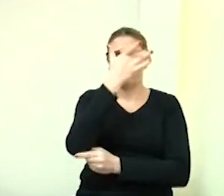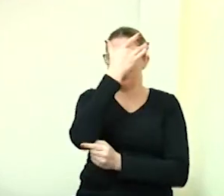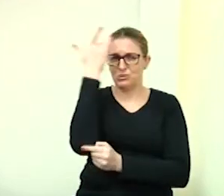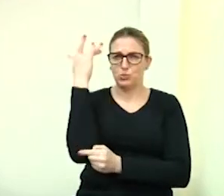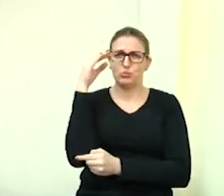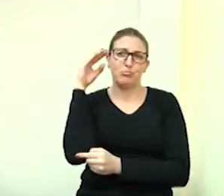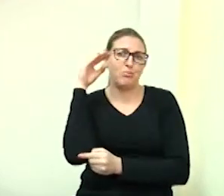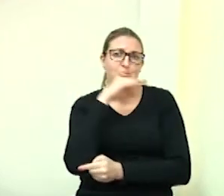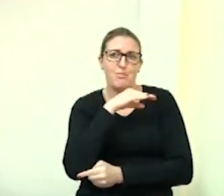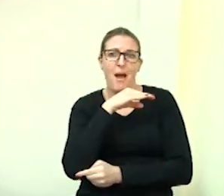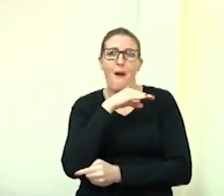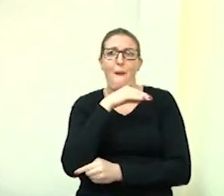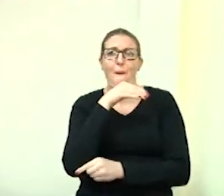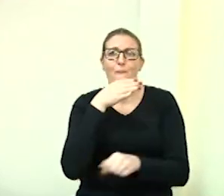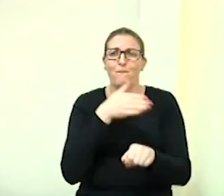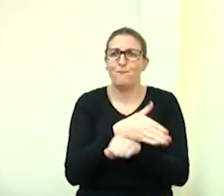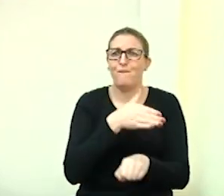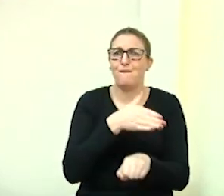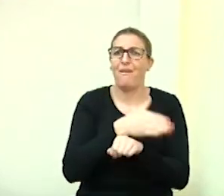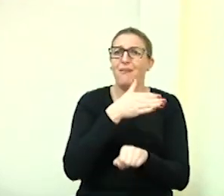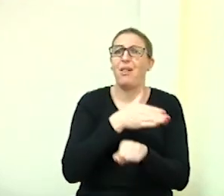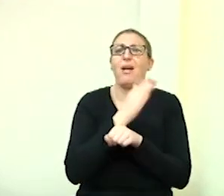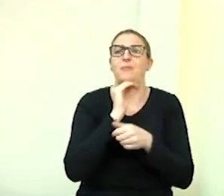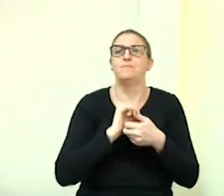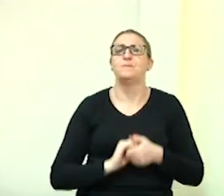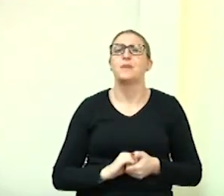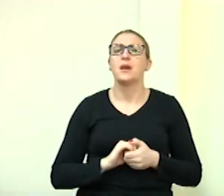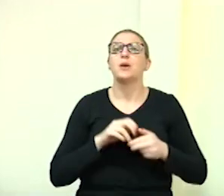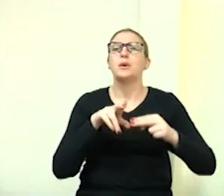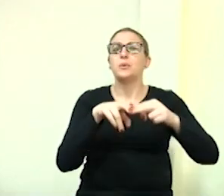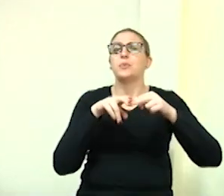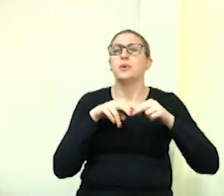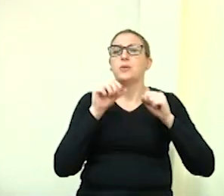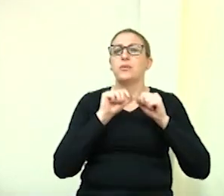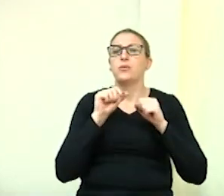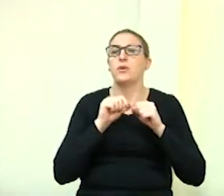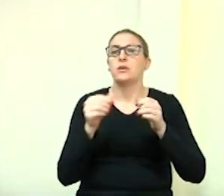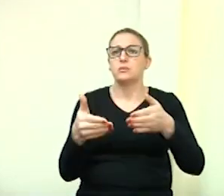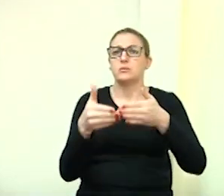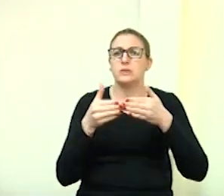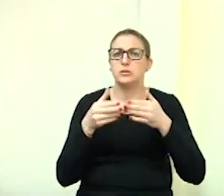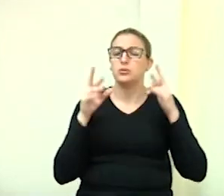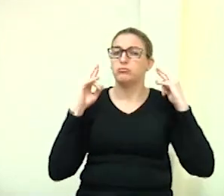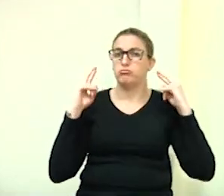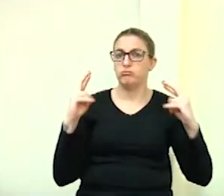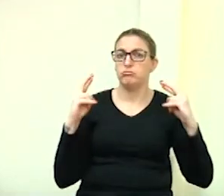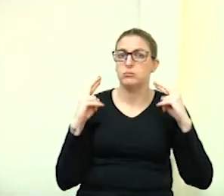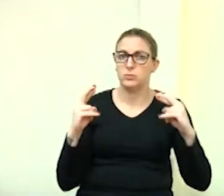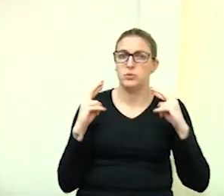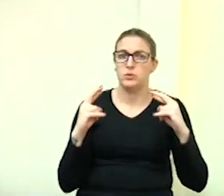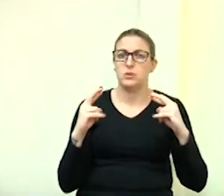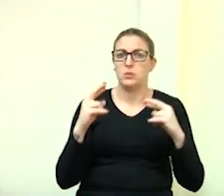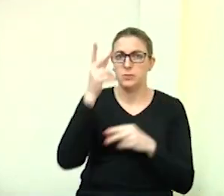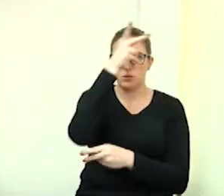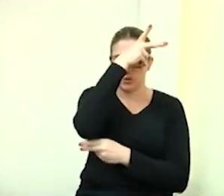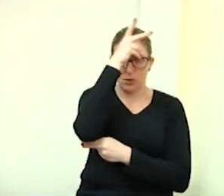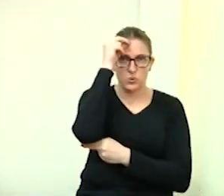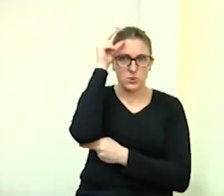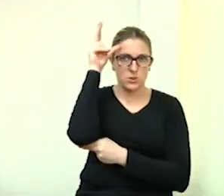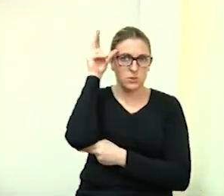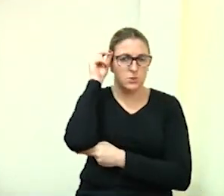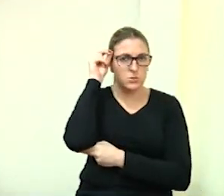comunidade que mora ali então a gente fez esse pedido e esperamos que o executivo então